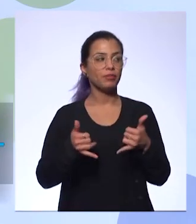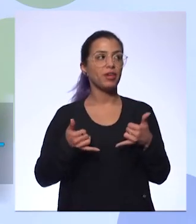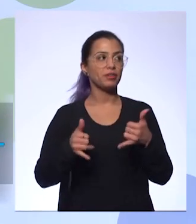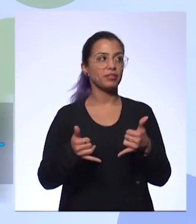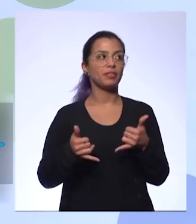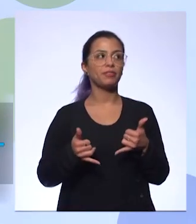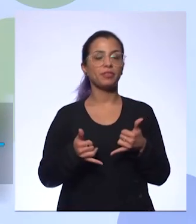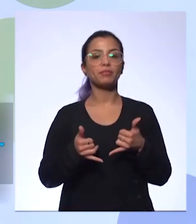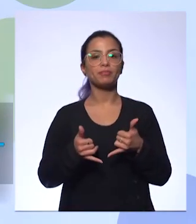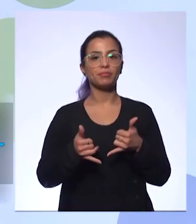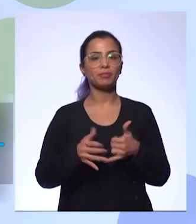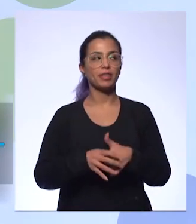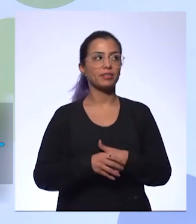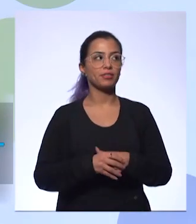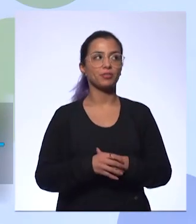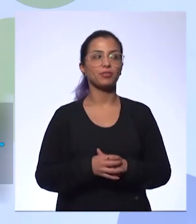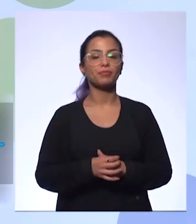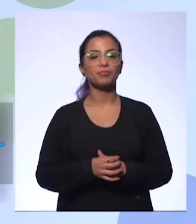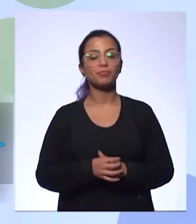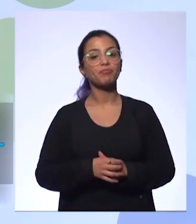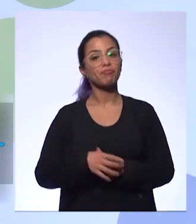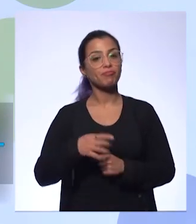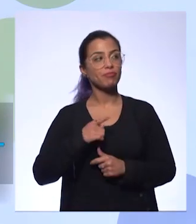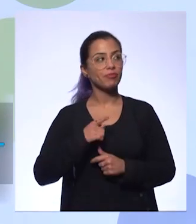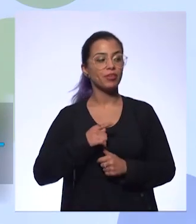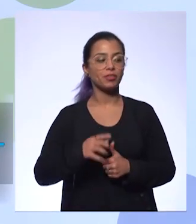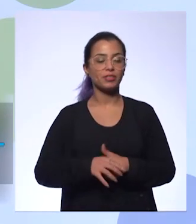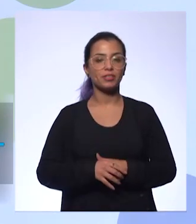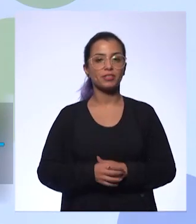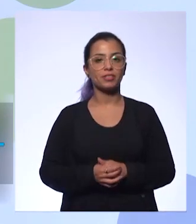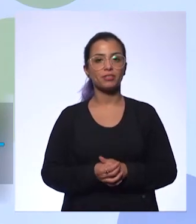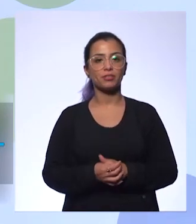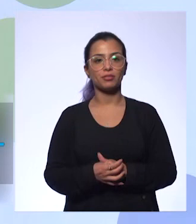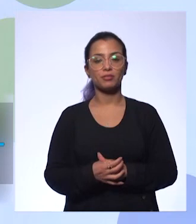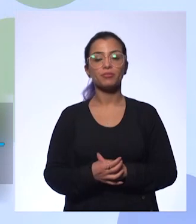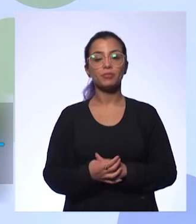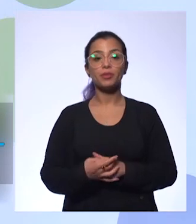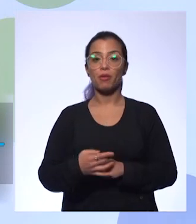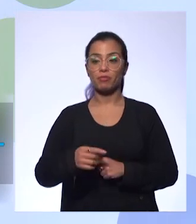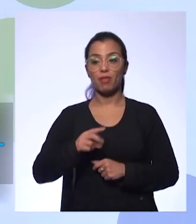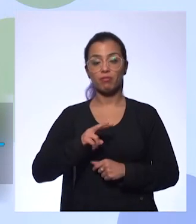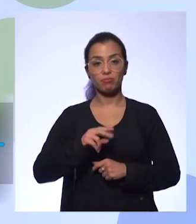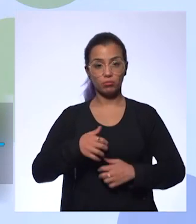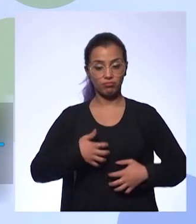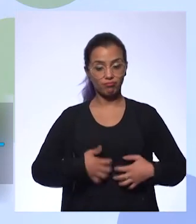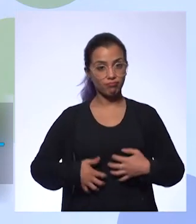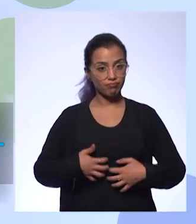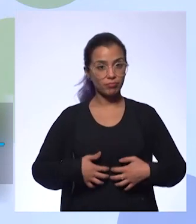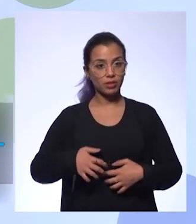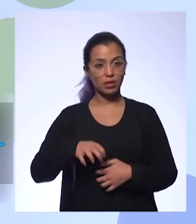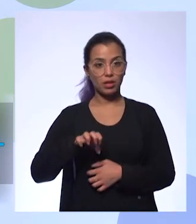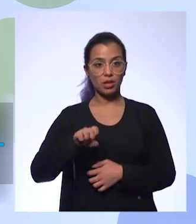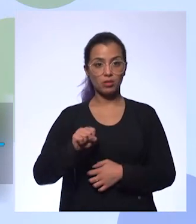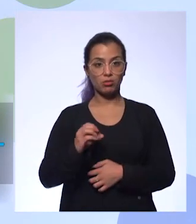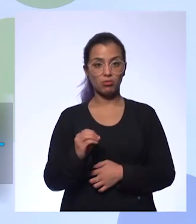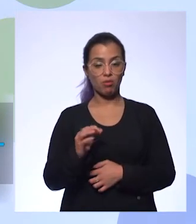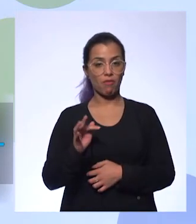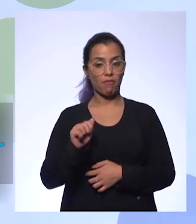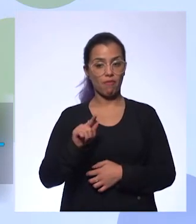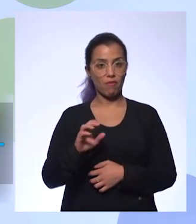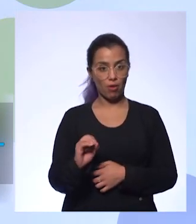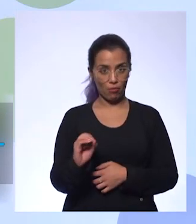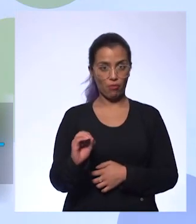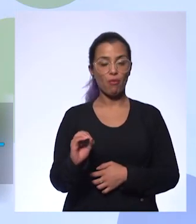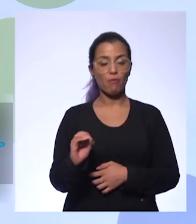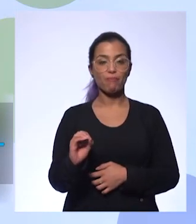esses movimentos peristálticos que a gente está falando aí, né, no nosso esôfago, vai fazendo essa movimentação de passagem do